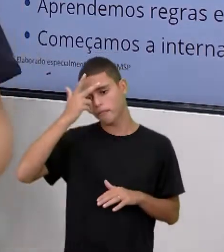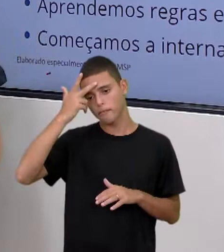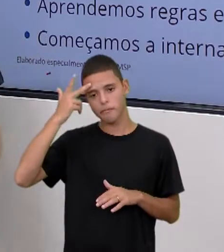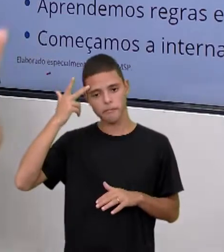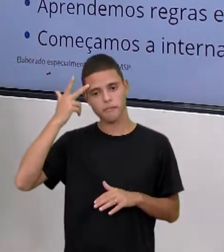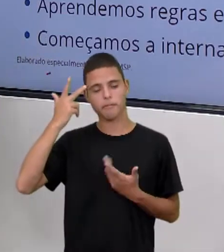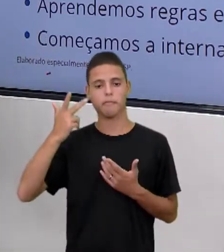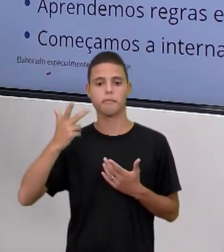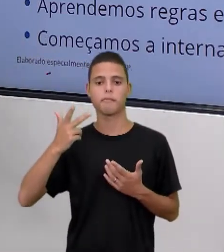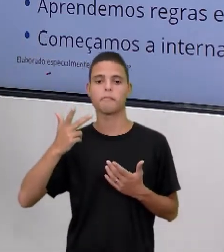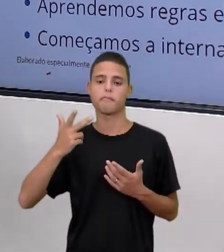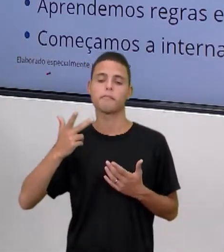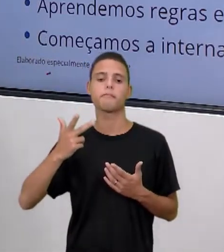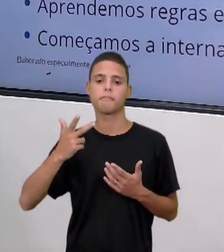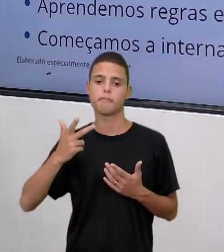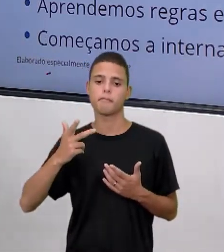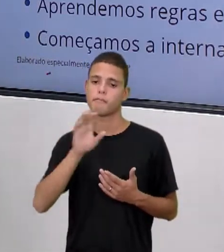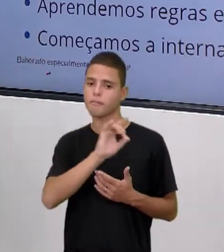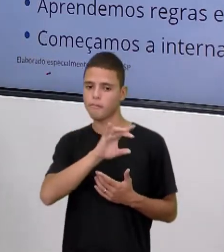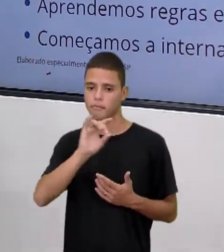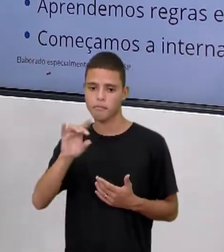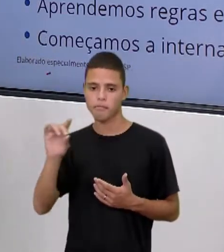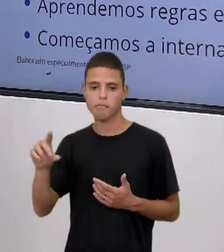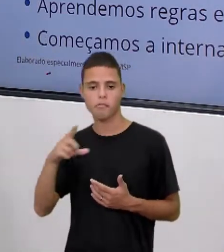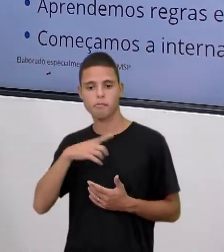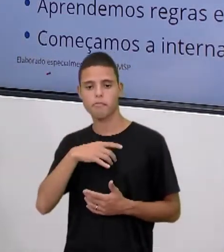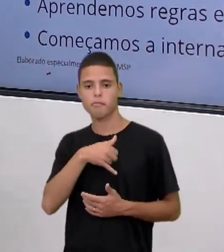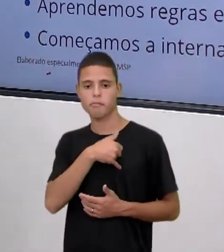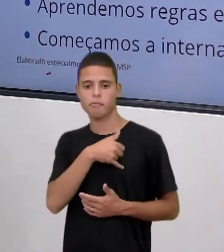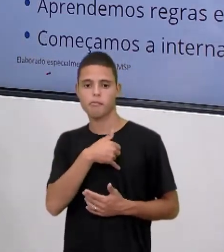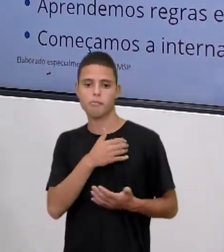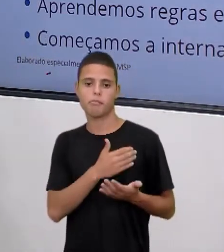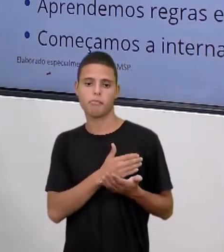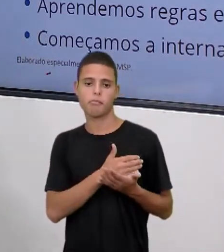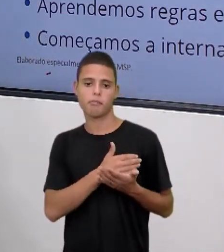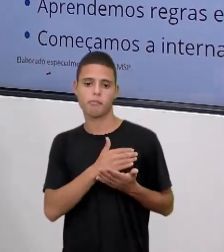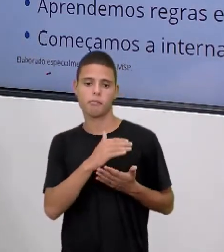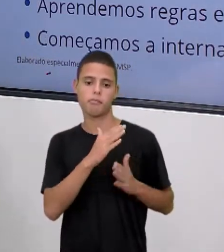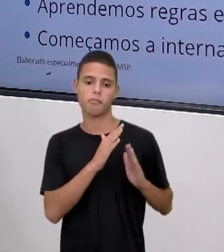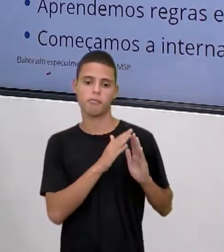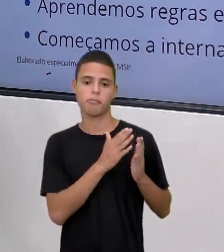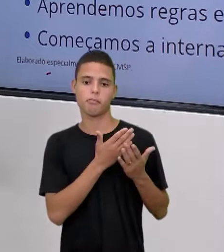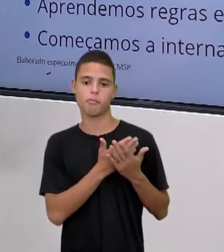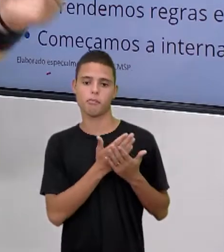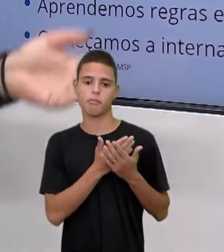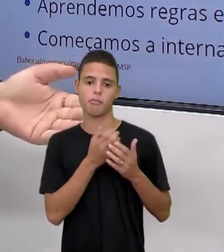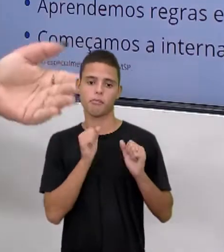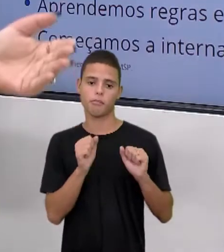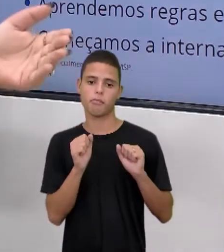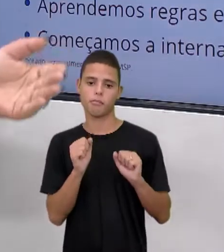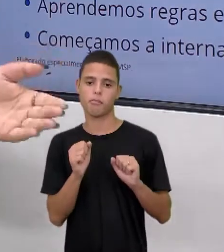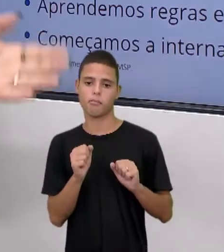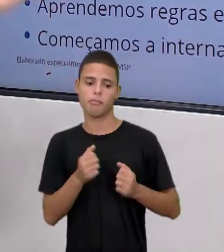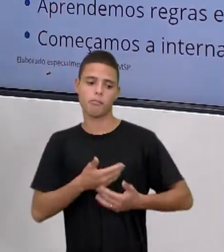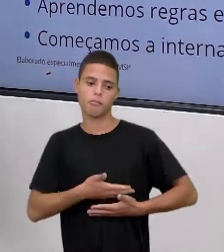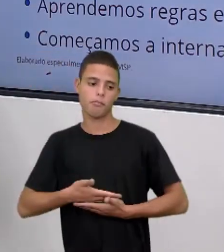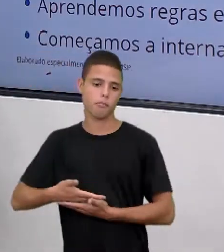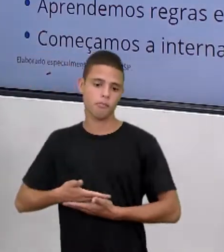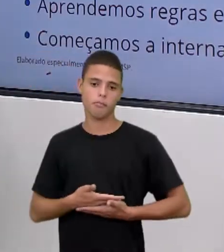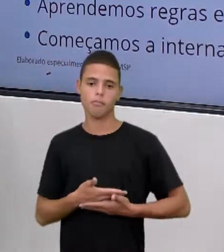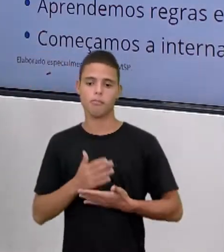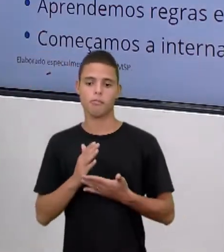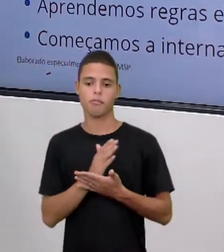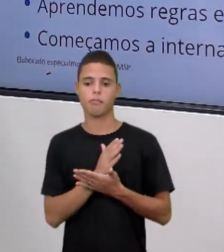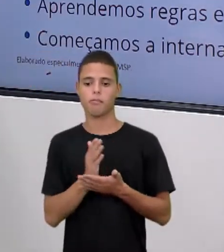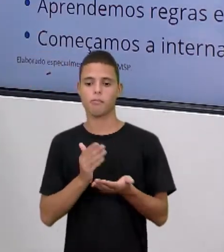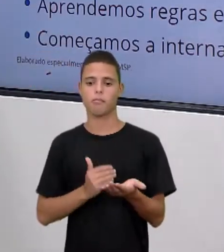da situação, cada uma delas tem uma idade de início da vida escolar, seja, por exemplo, a partir do berçário, ou seja, pessoas que